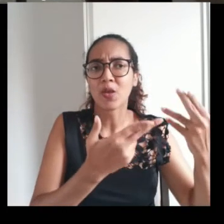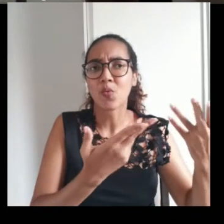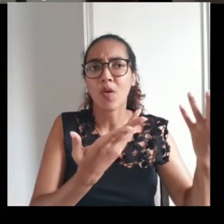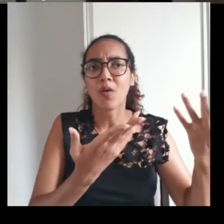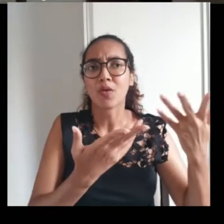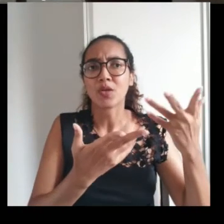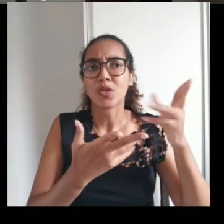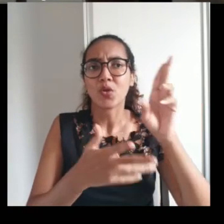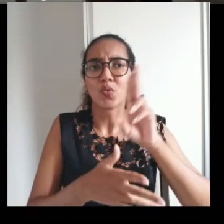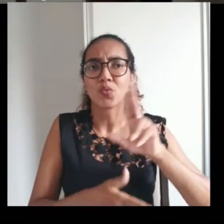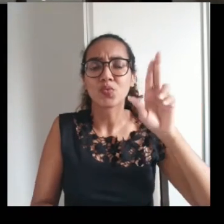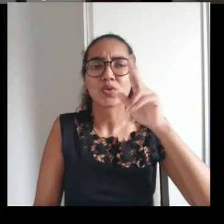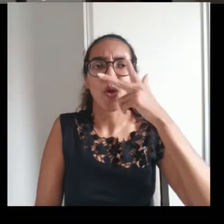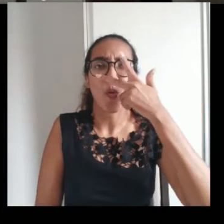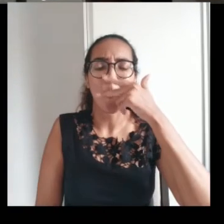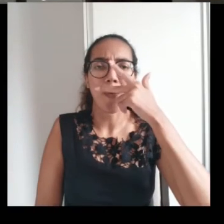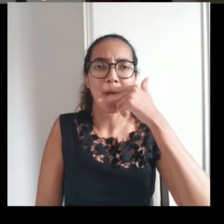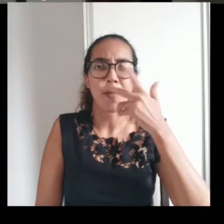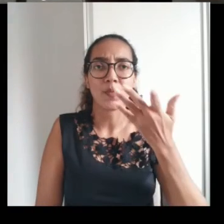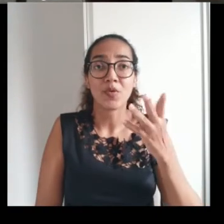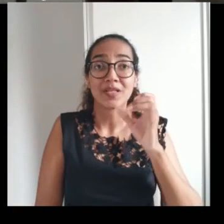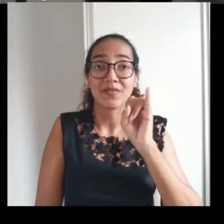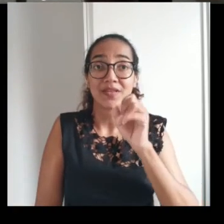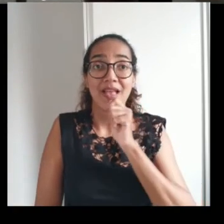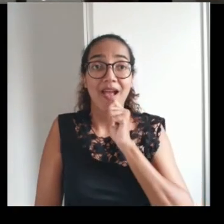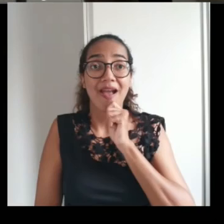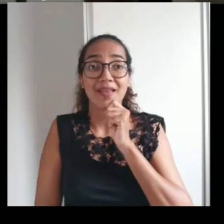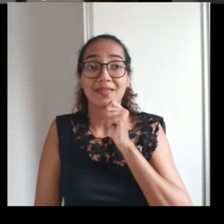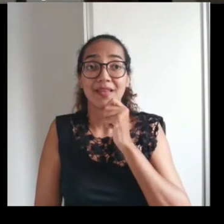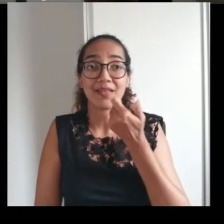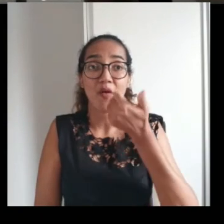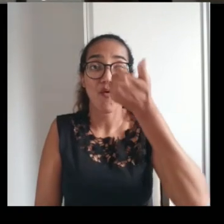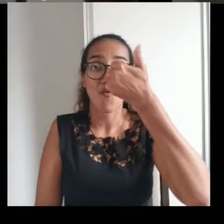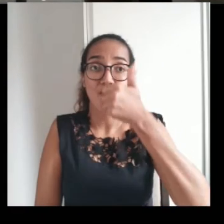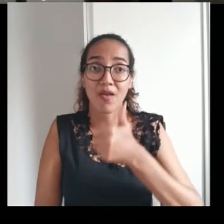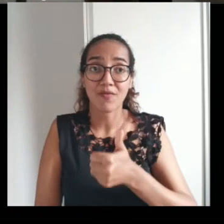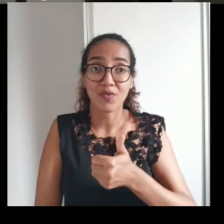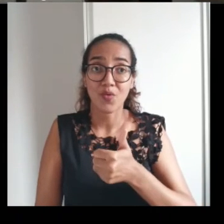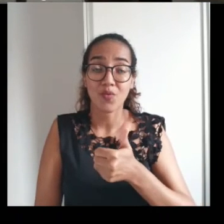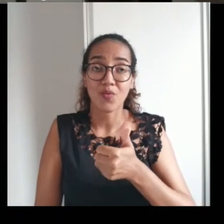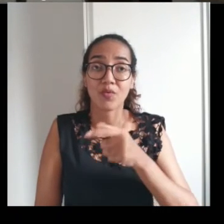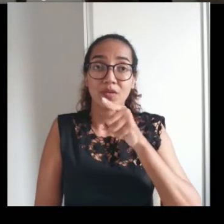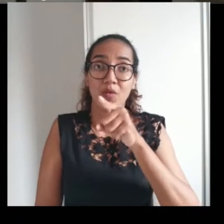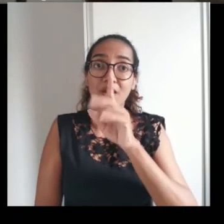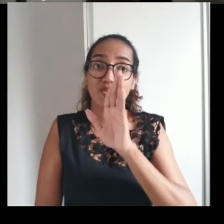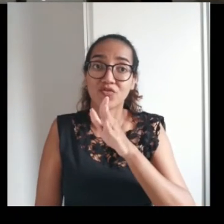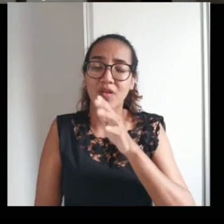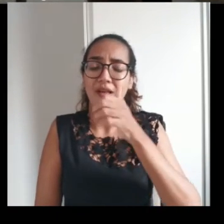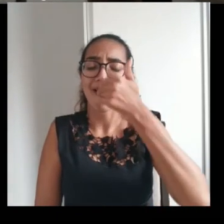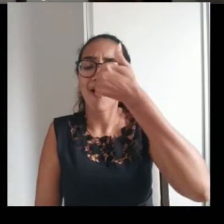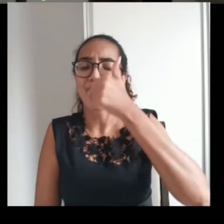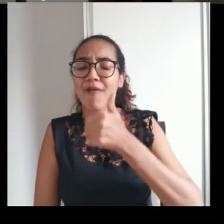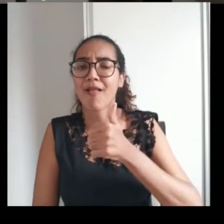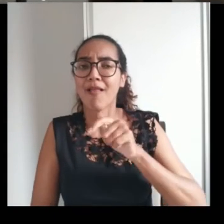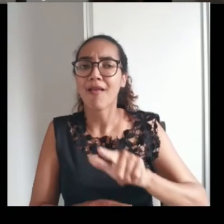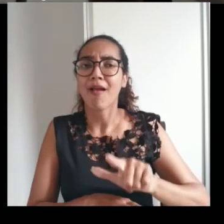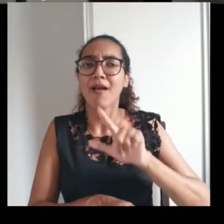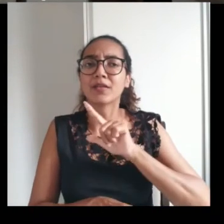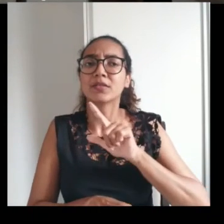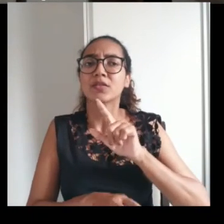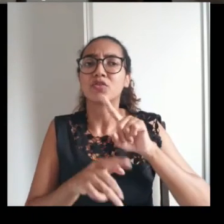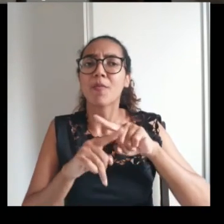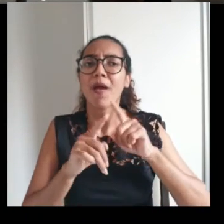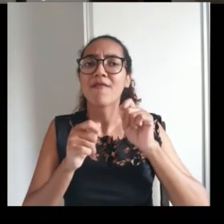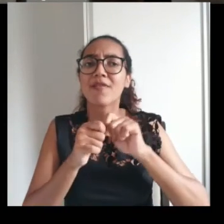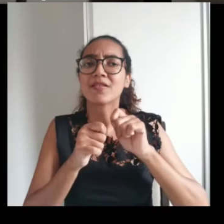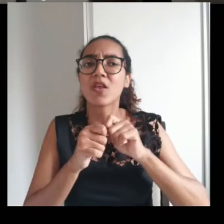validou aqui, está aberto, aí ele garante aqui, né? Você valida, né? Mas fazer uma validação de dados na camada de apresentação